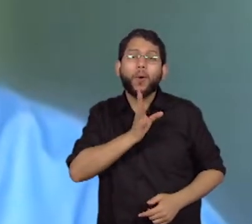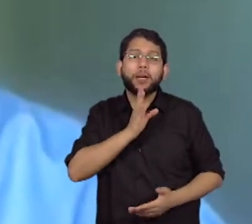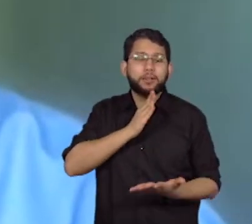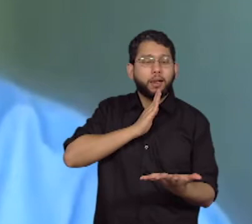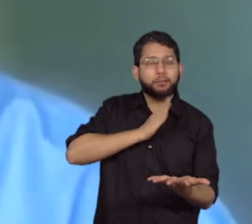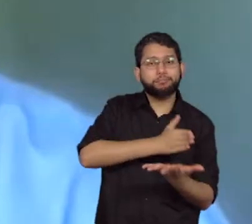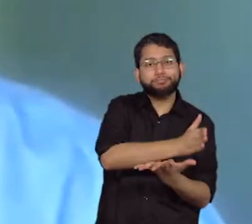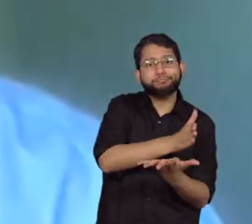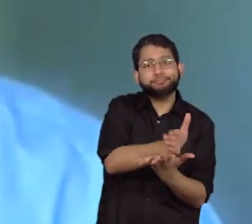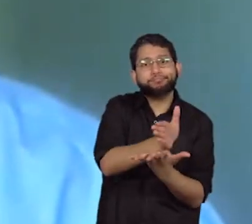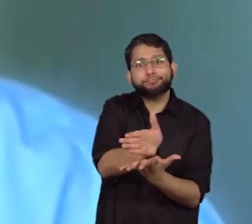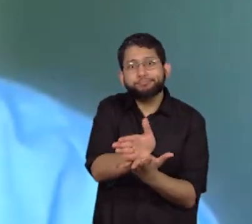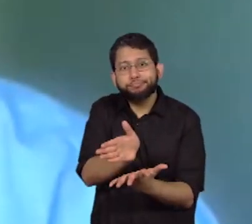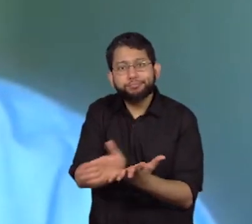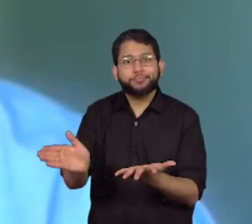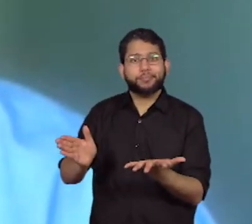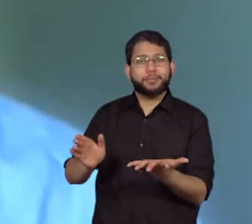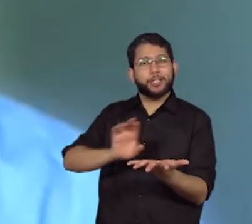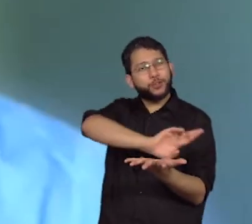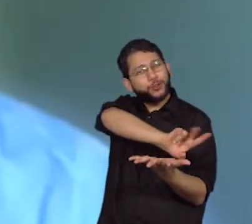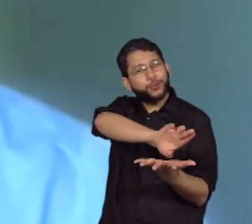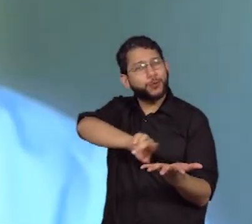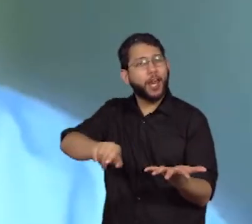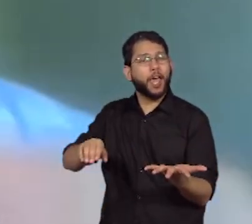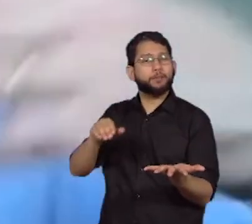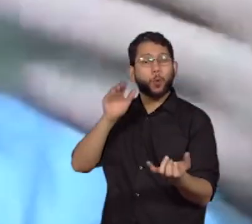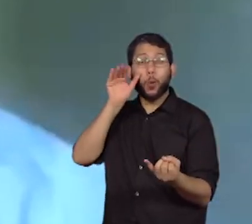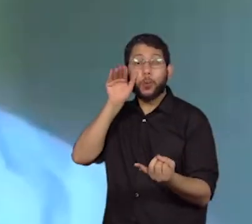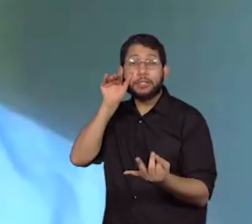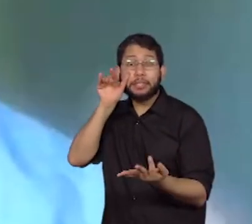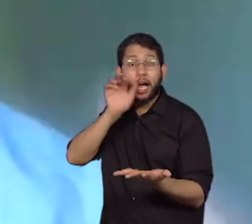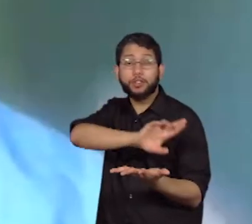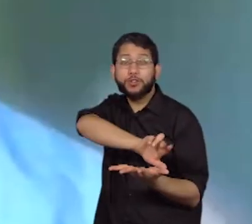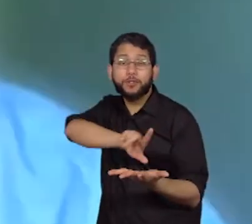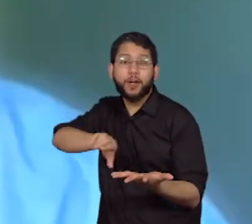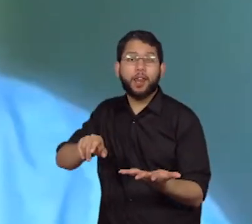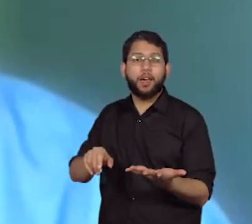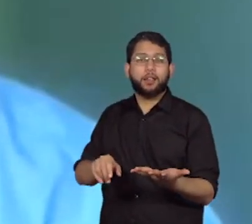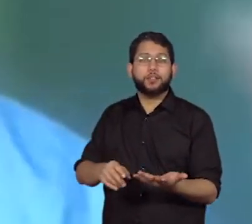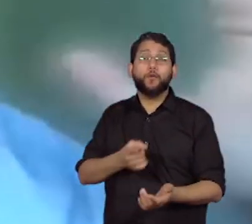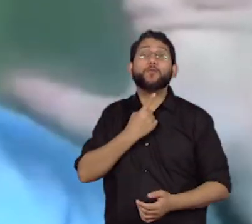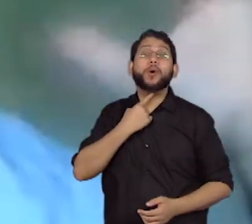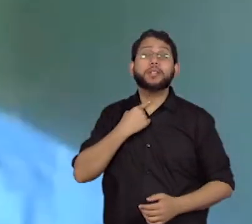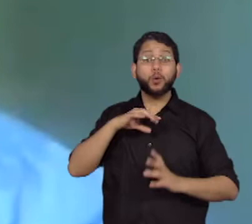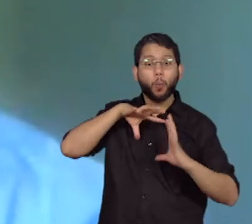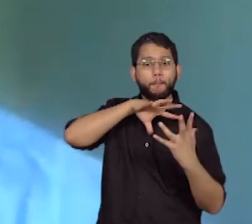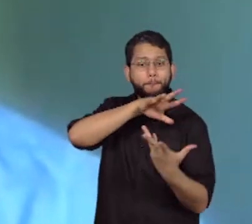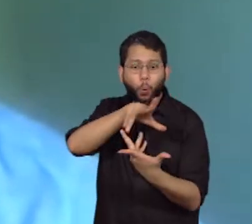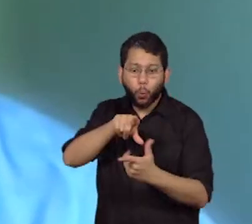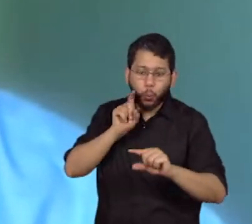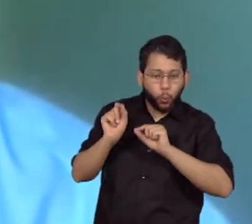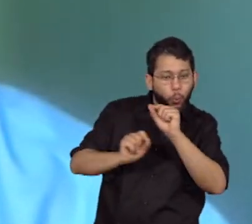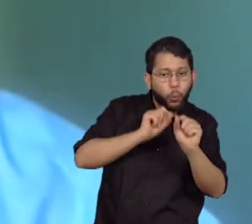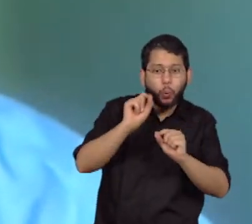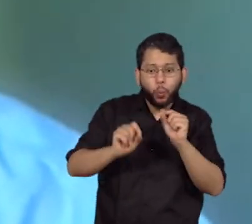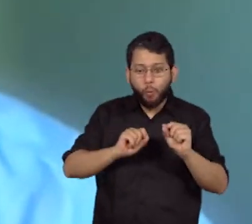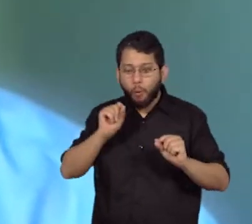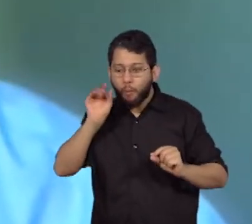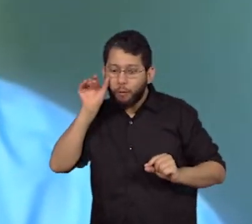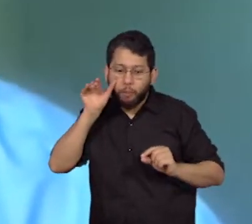multidisciplinaridade, essa curiosidade, essa vontade de entender o mundo, né?